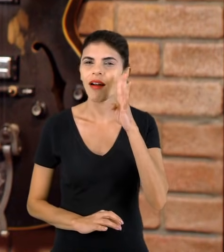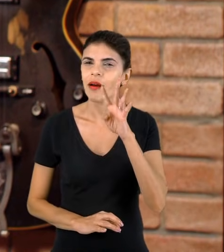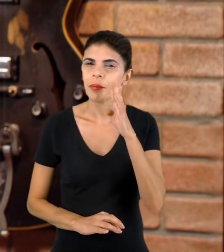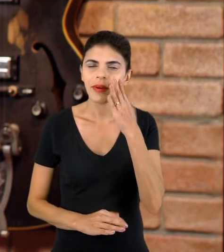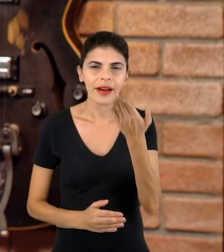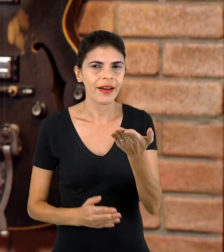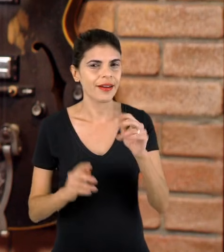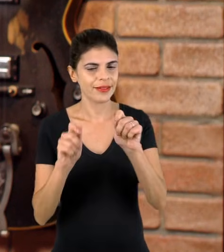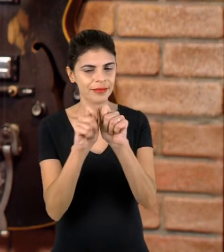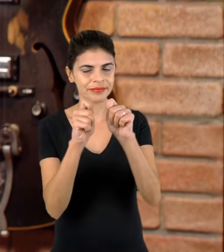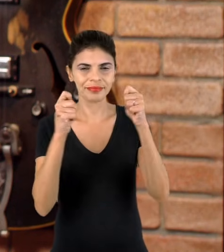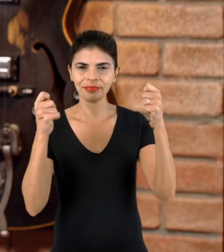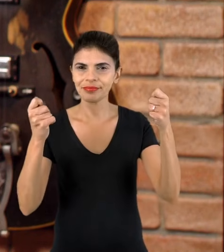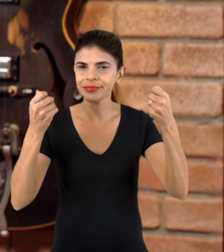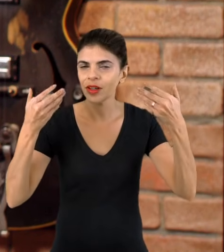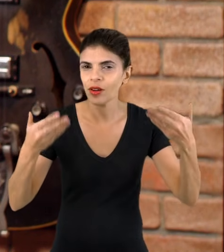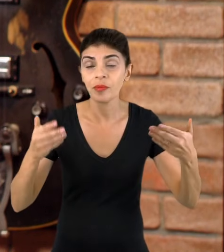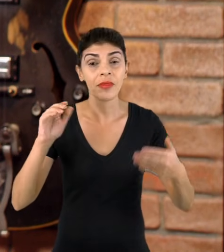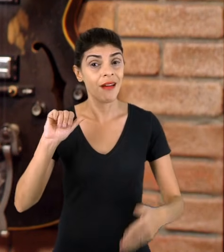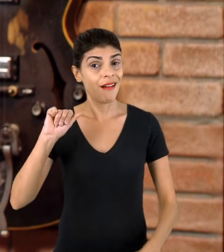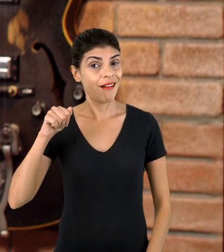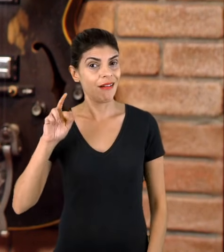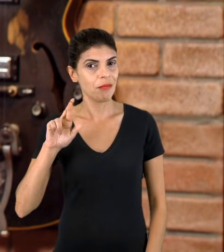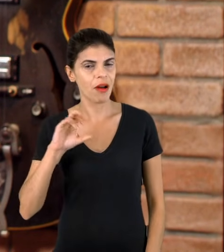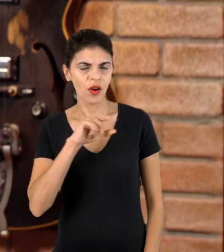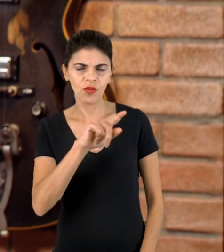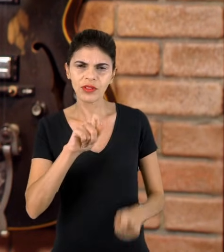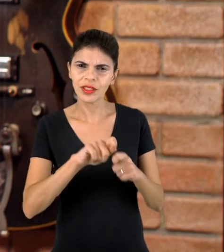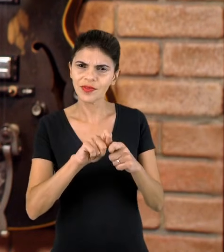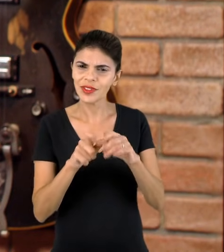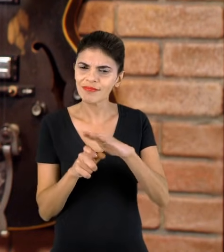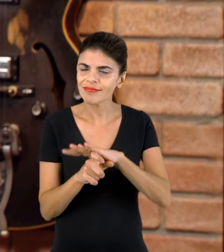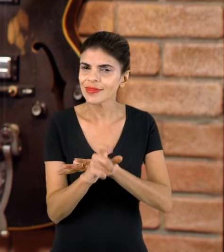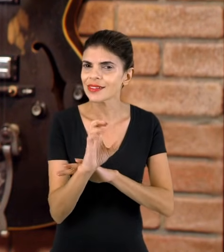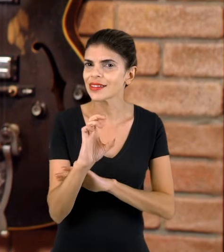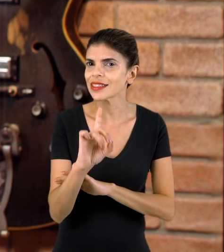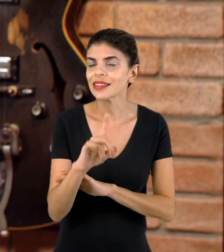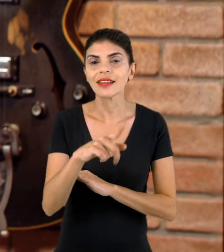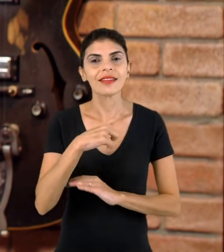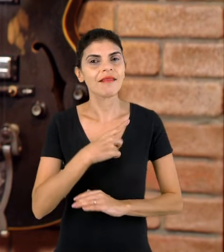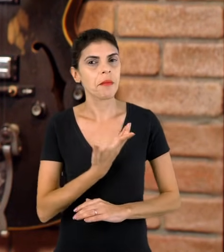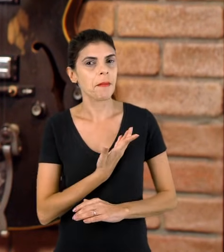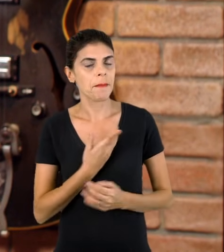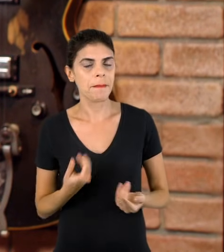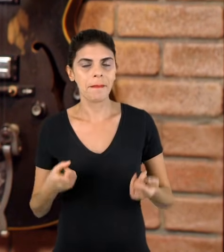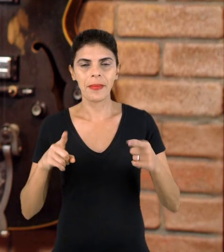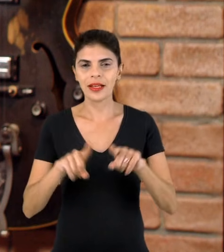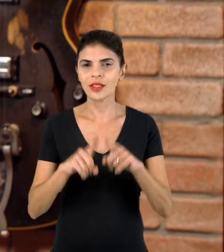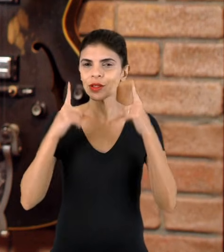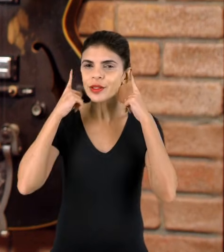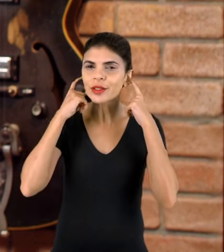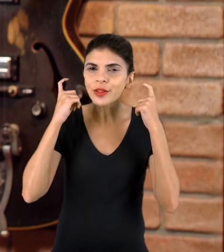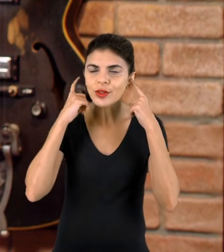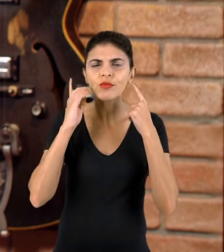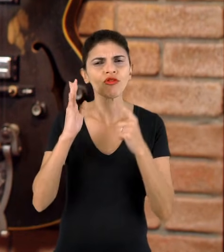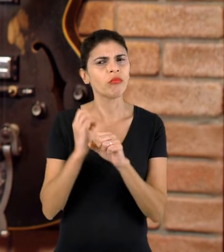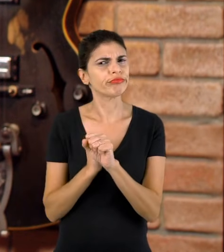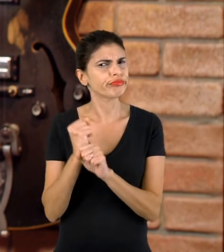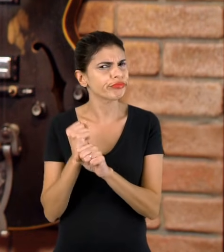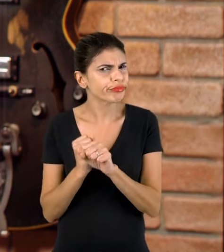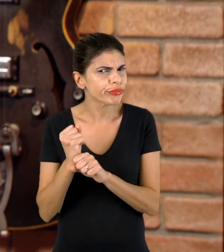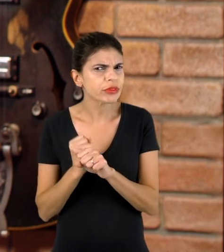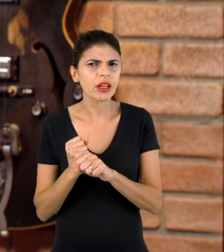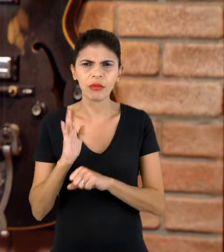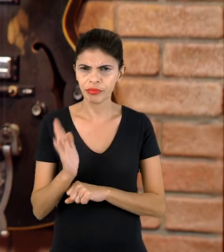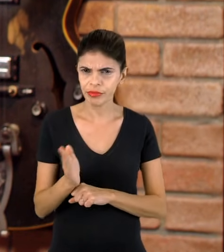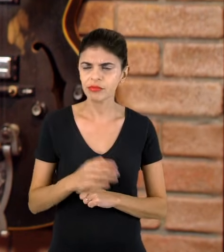Olha que bacana. E Amaro, esse disco aqui você tá junto com os teus parceiros de som, que são parceiros de muito